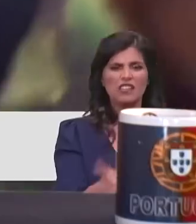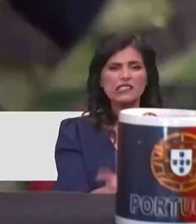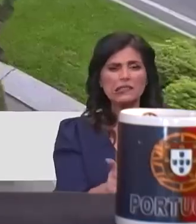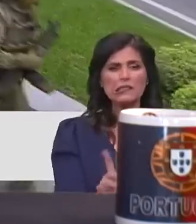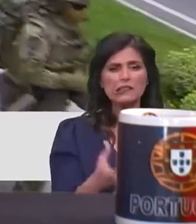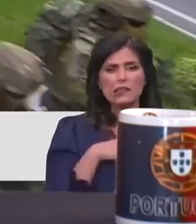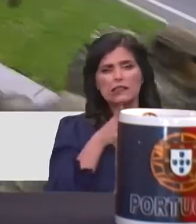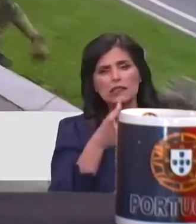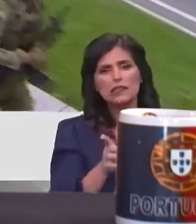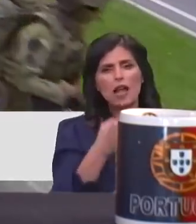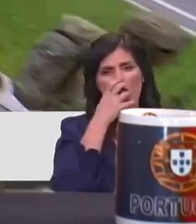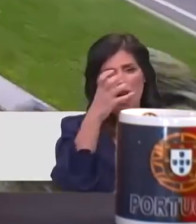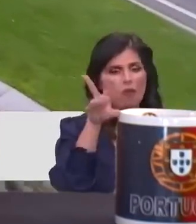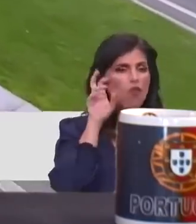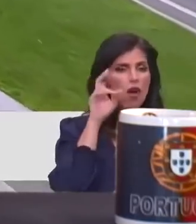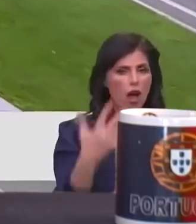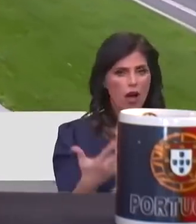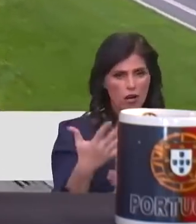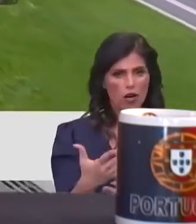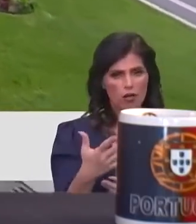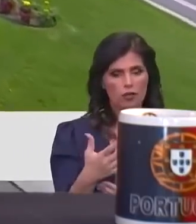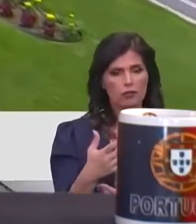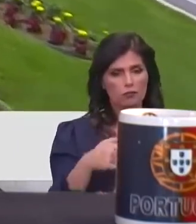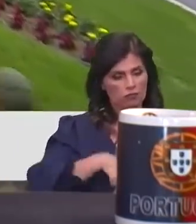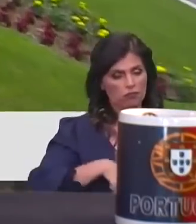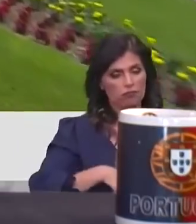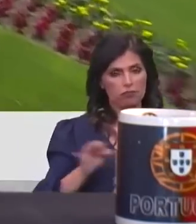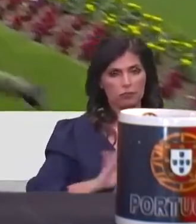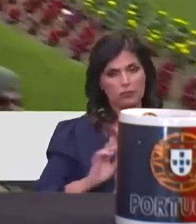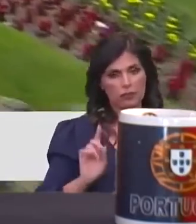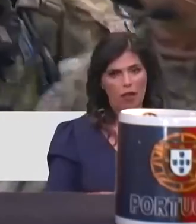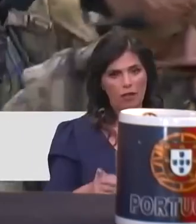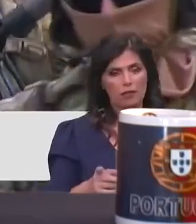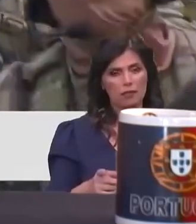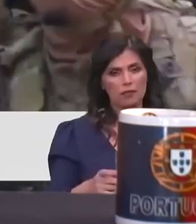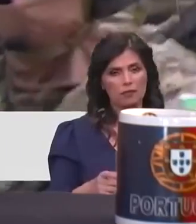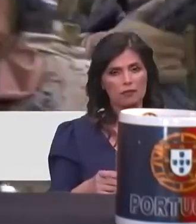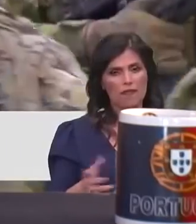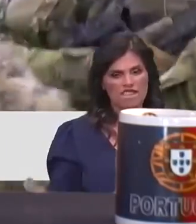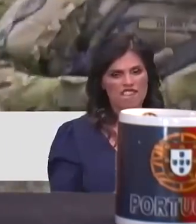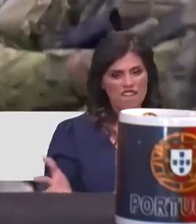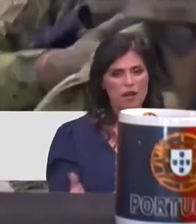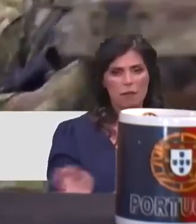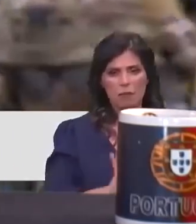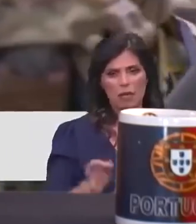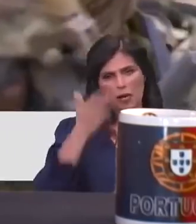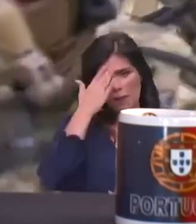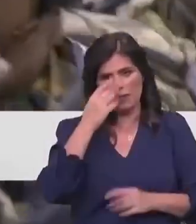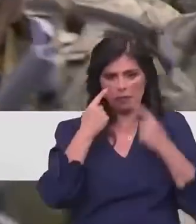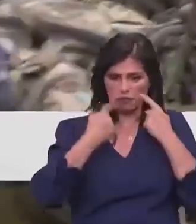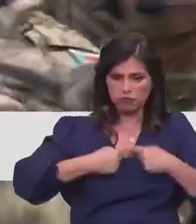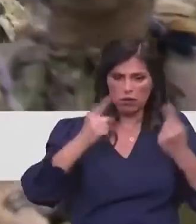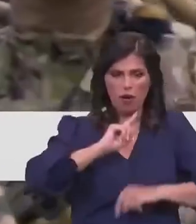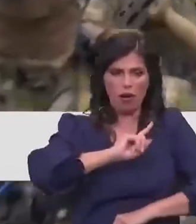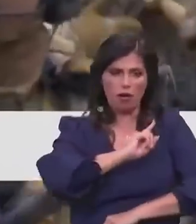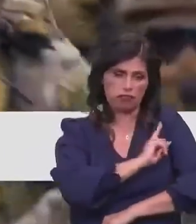pessoas meia dúzia de carros material obsoleto material antigo quer dizer nós não temos nada em termos militares que possamos mostrar